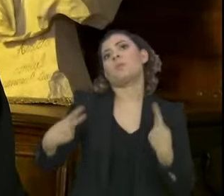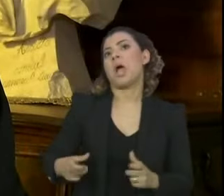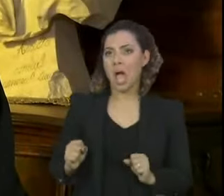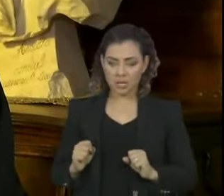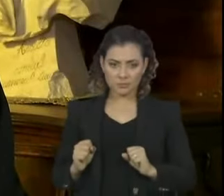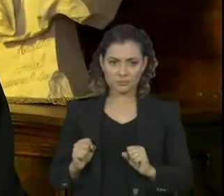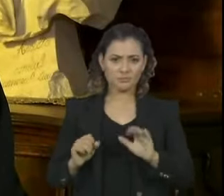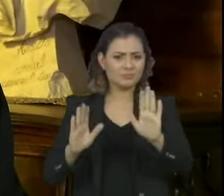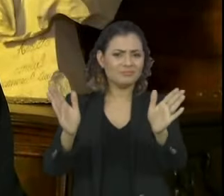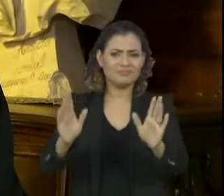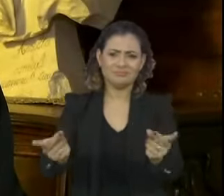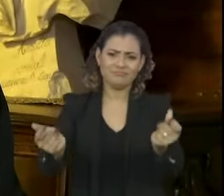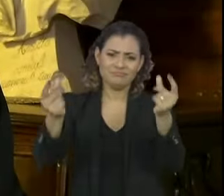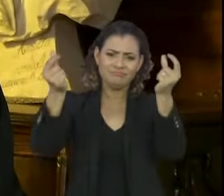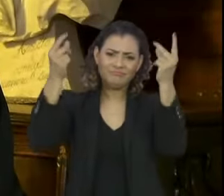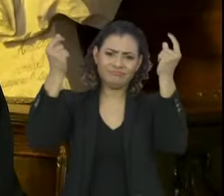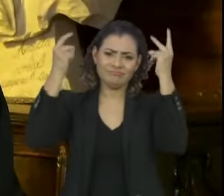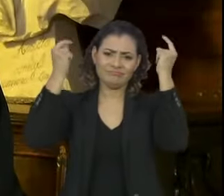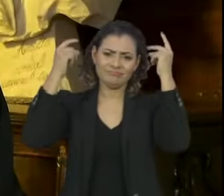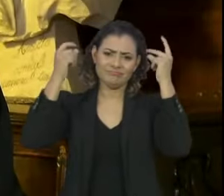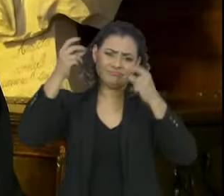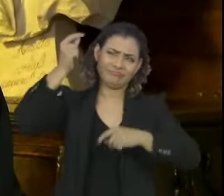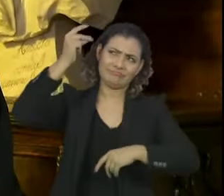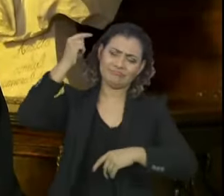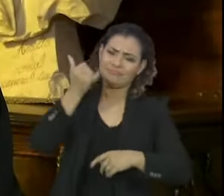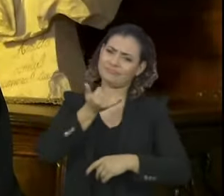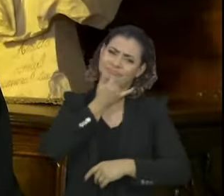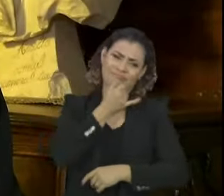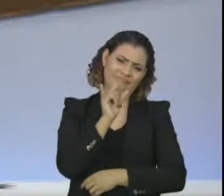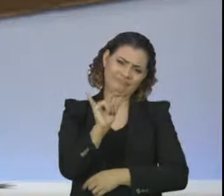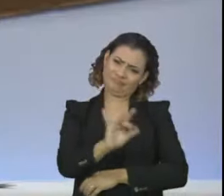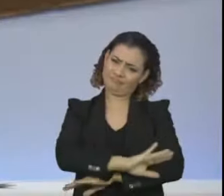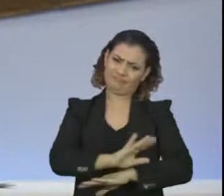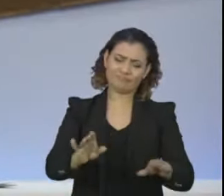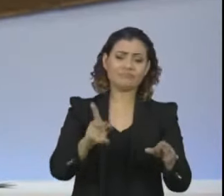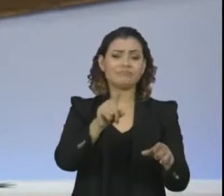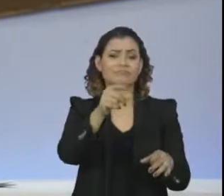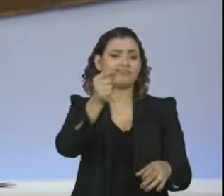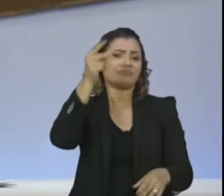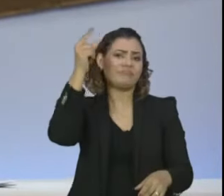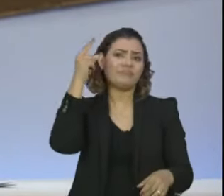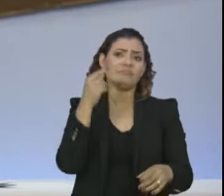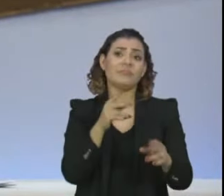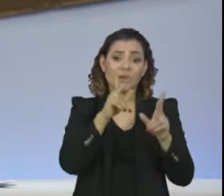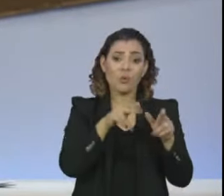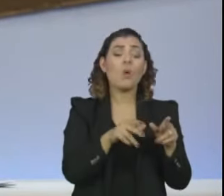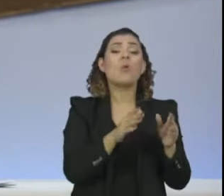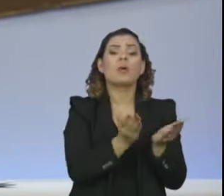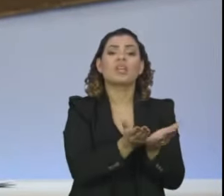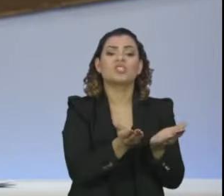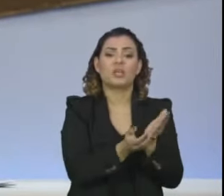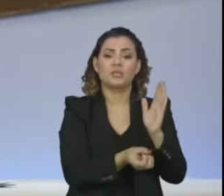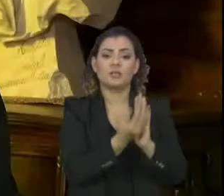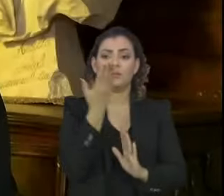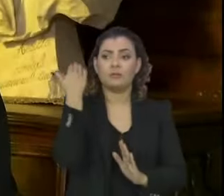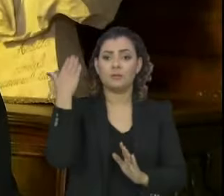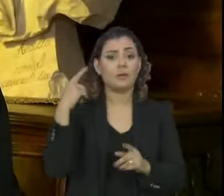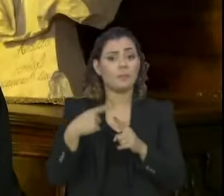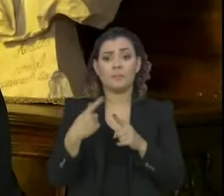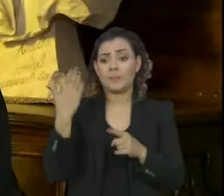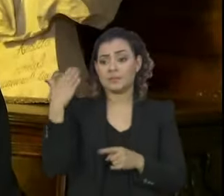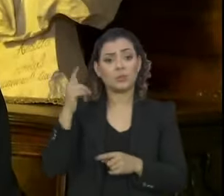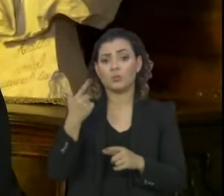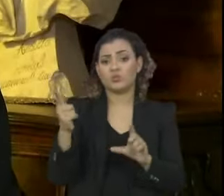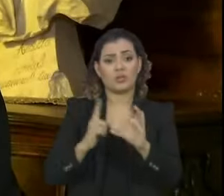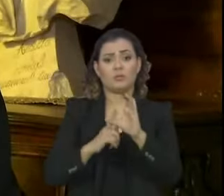isso é tão velho como cristianismo faz parte do cristianismo desde as suas origens quando de longe não se falavam e comunismo